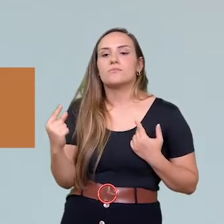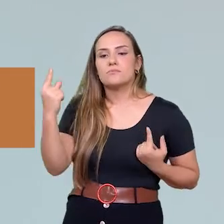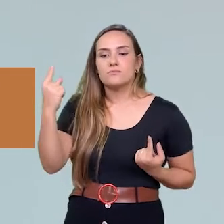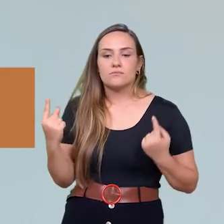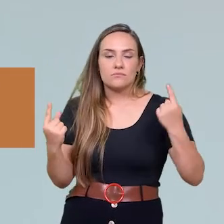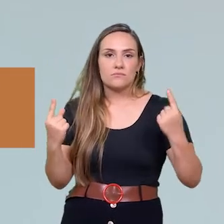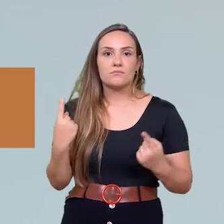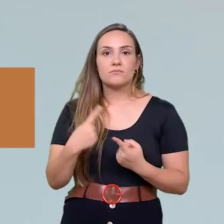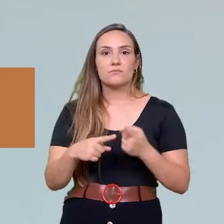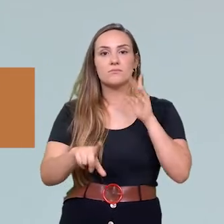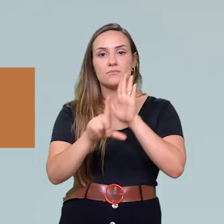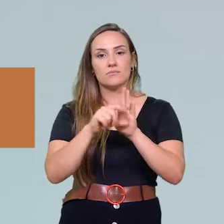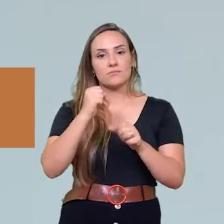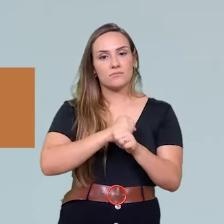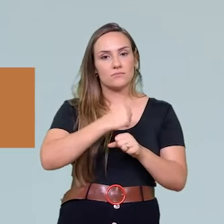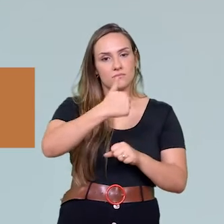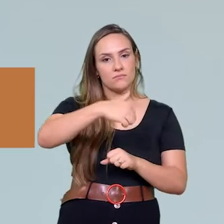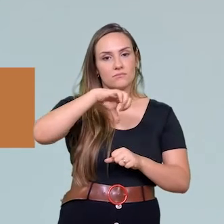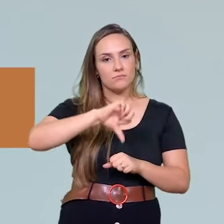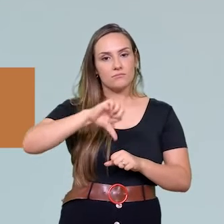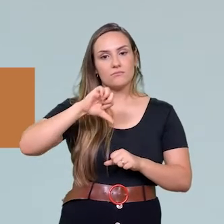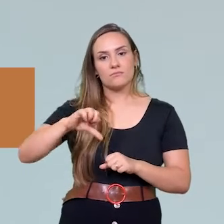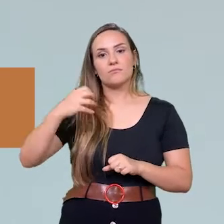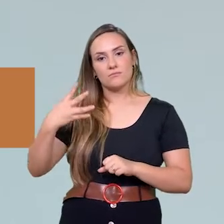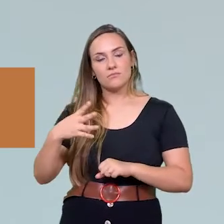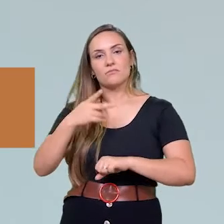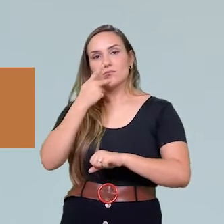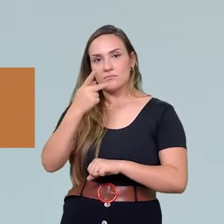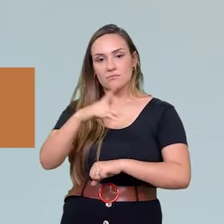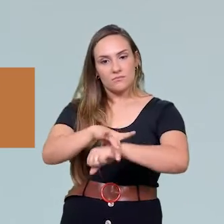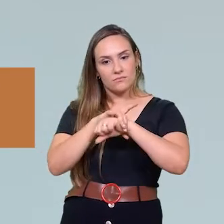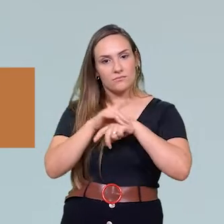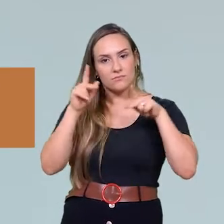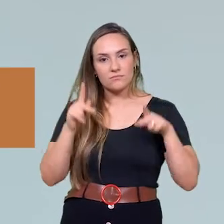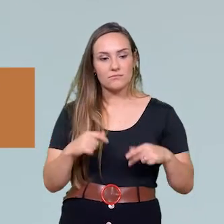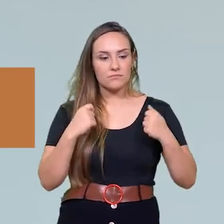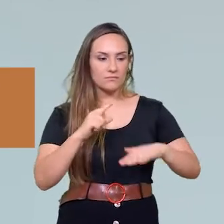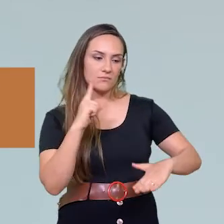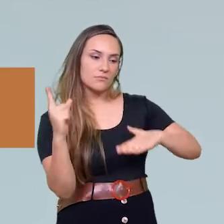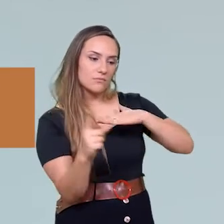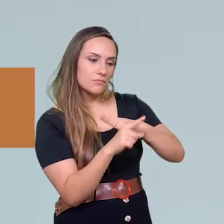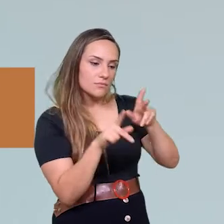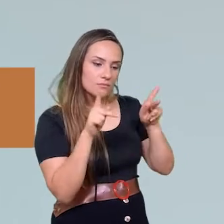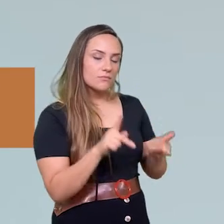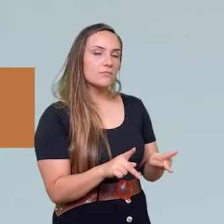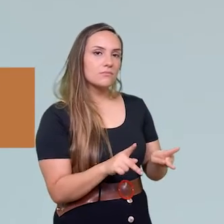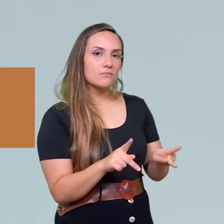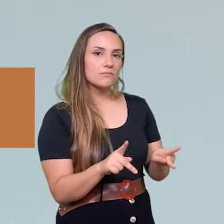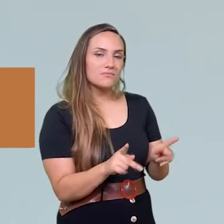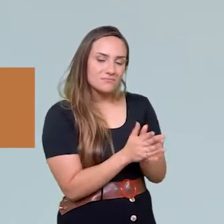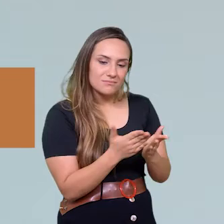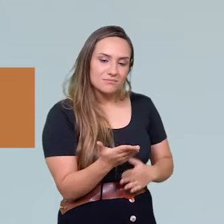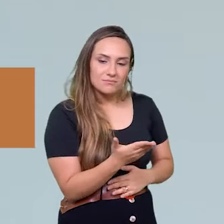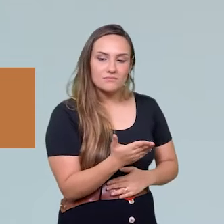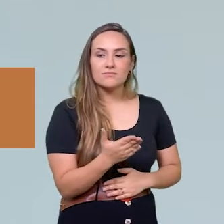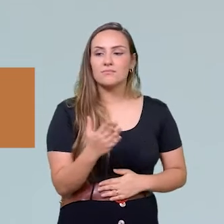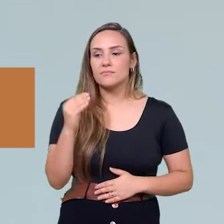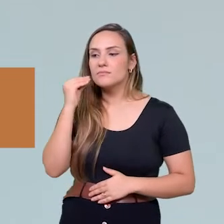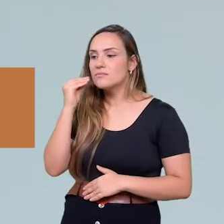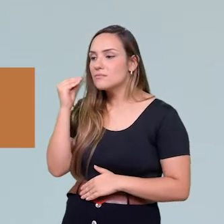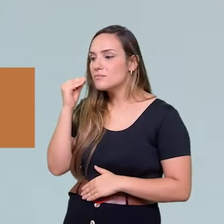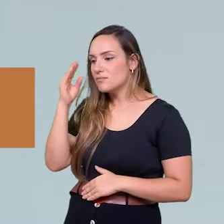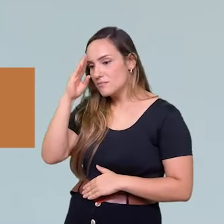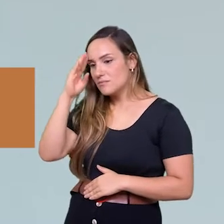A nossa legislação de 1994 diz que a Defensoria deve atender a população carente, priorizar a